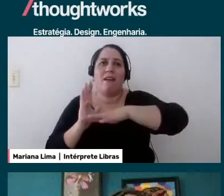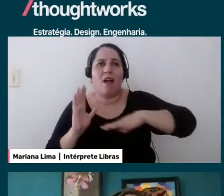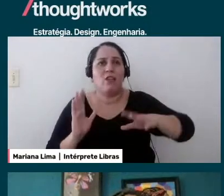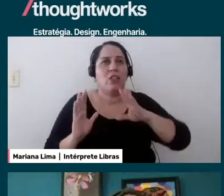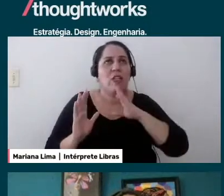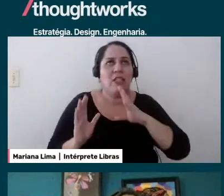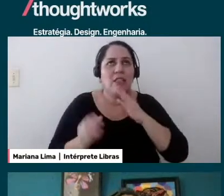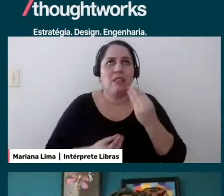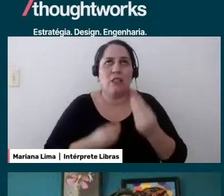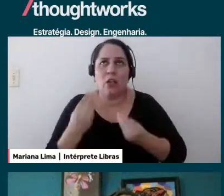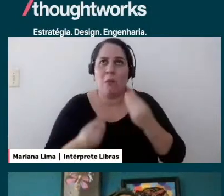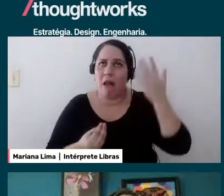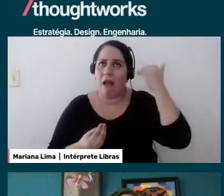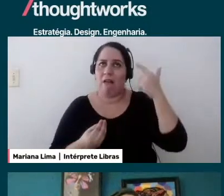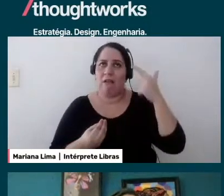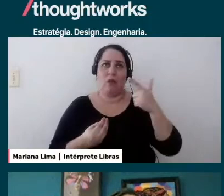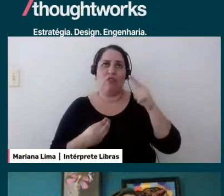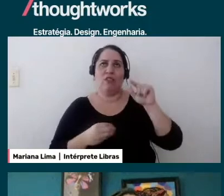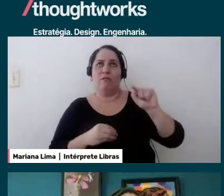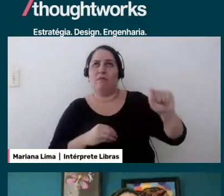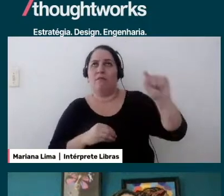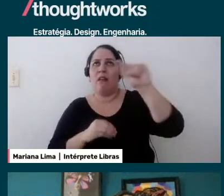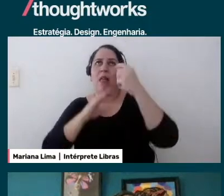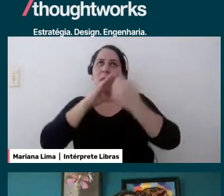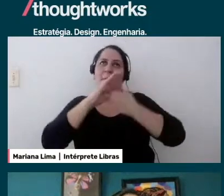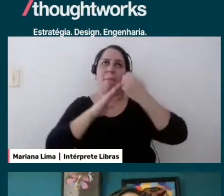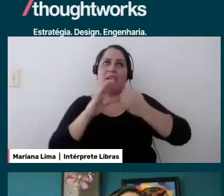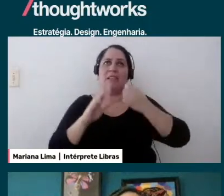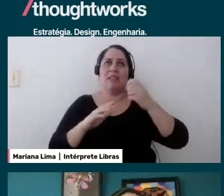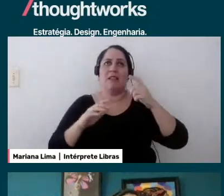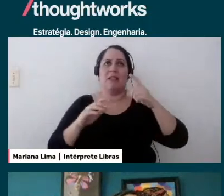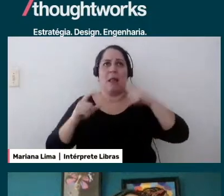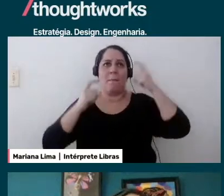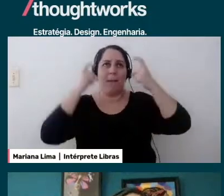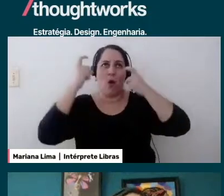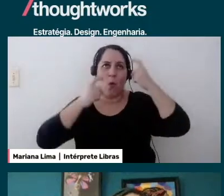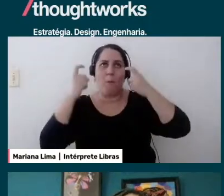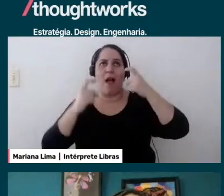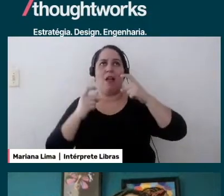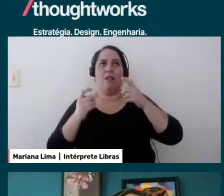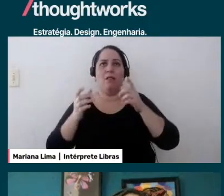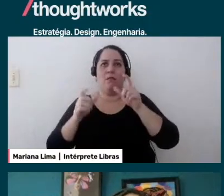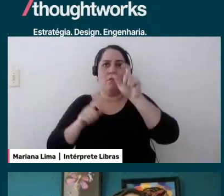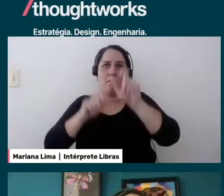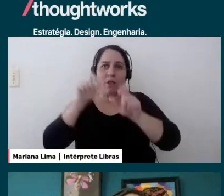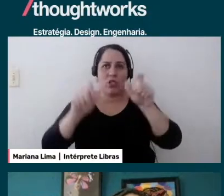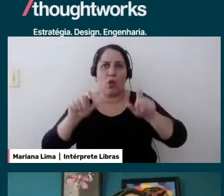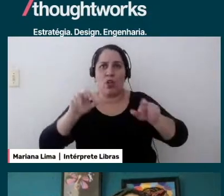não tinha área de diversidade nas empresas ainda, acho que o debate era muito...